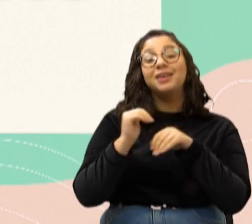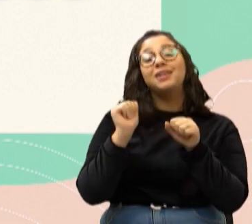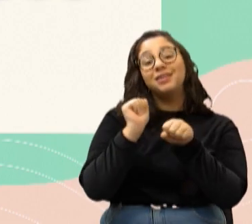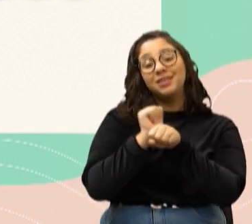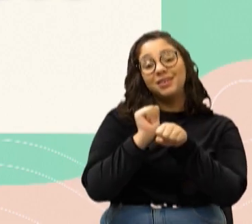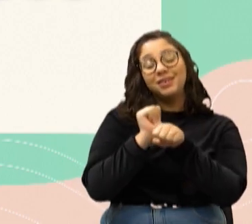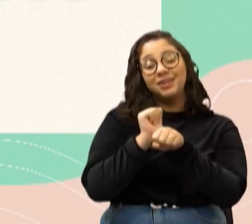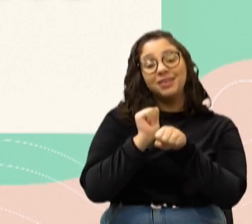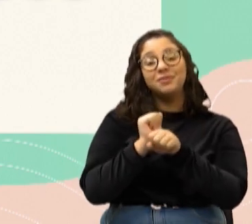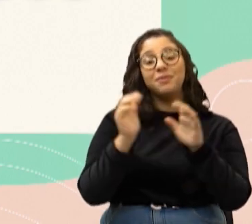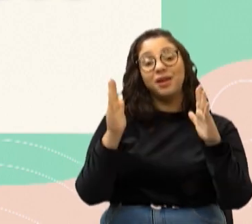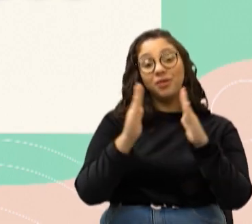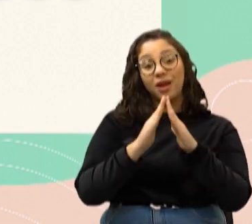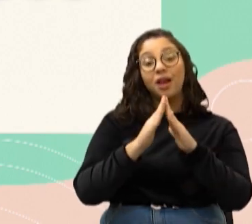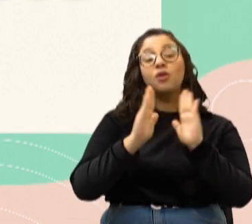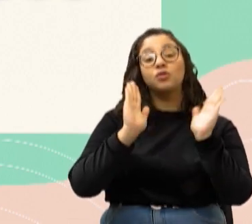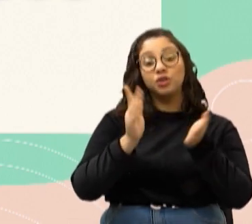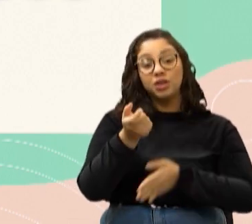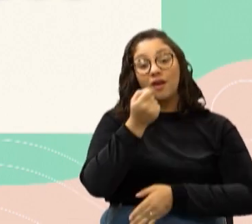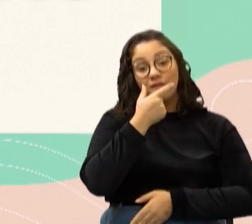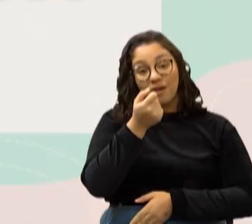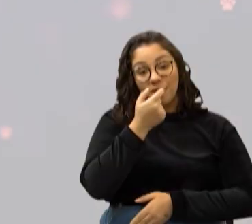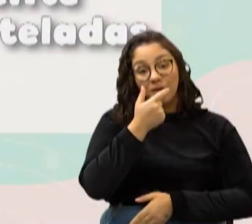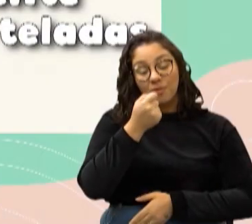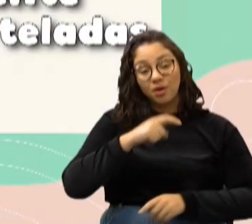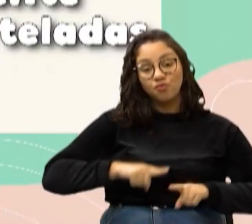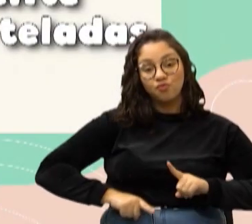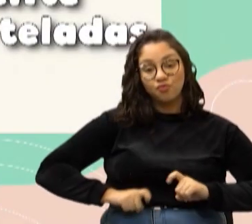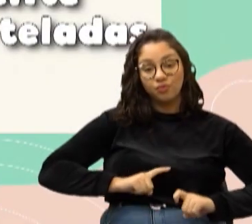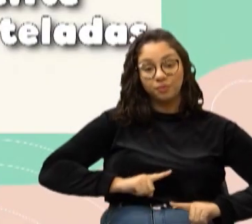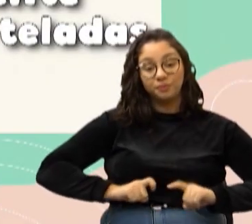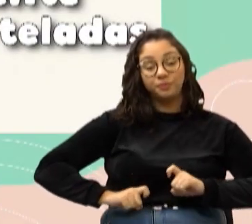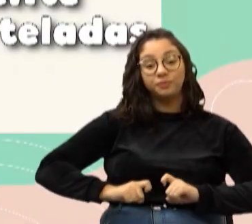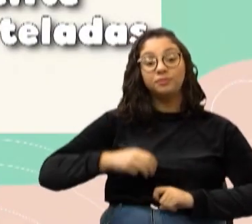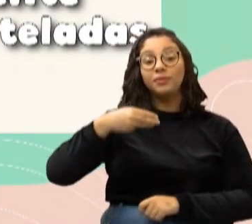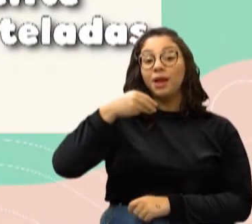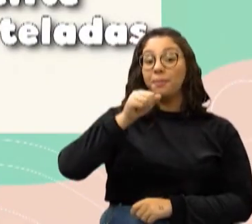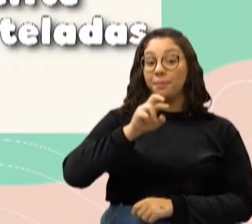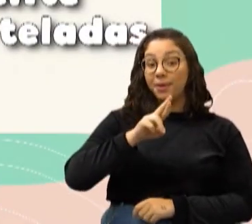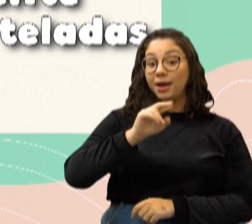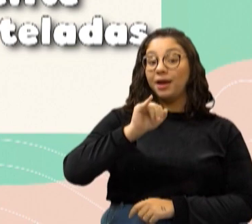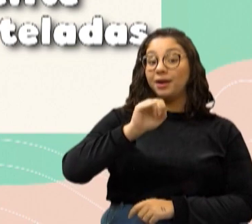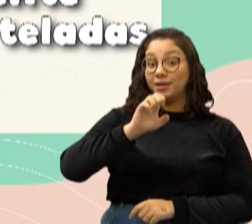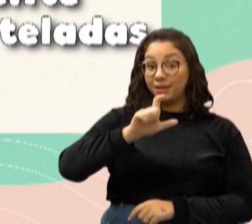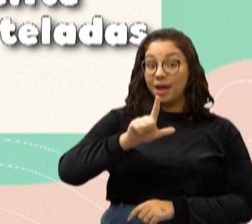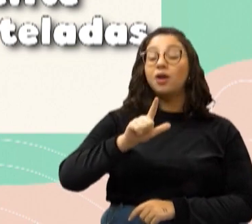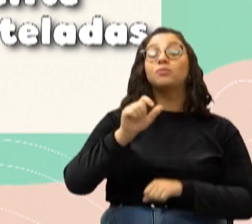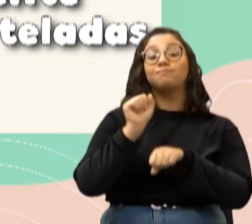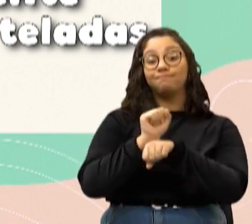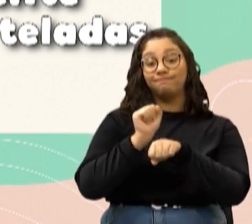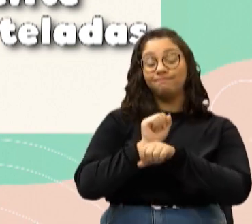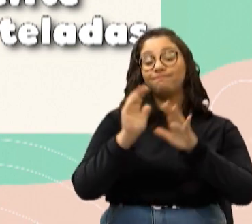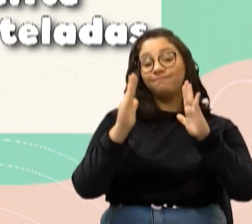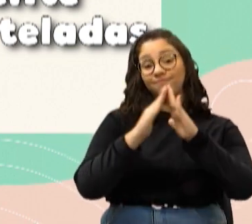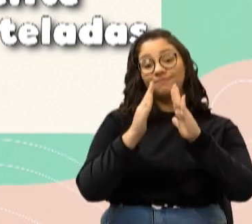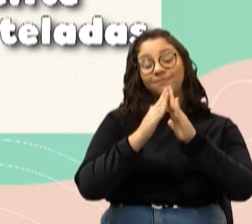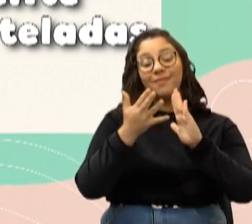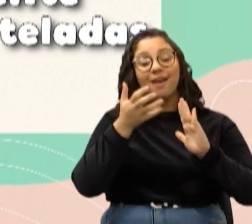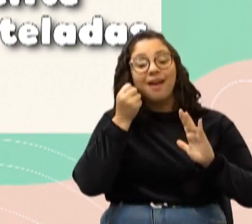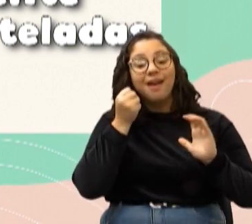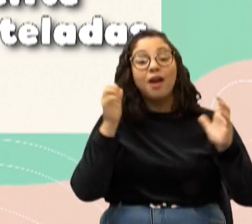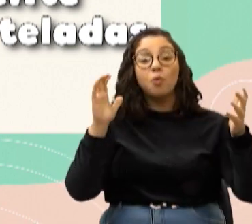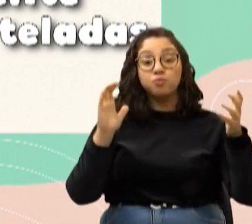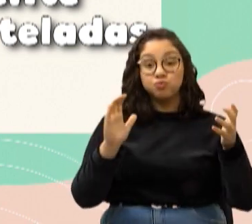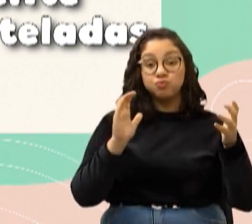e aguarda um lar. Ele já está vermifugado. E a Mariel continua aguardando um lar. Ela é porte